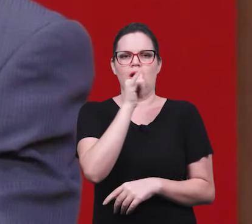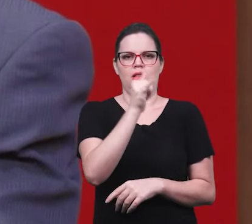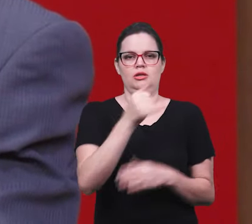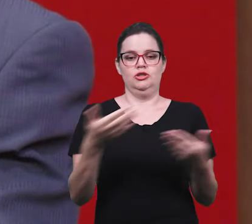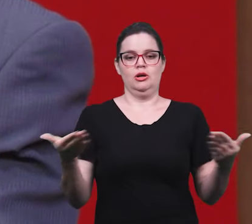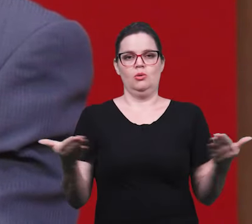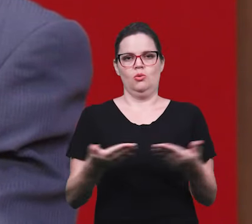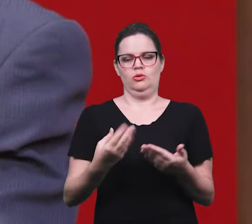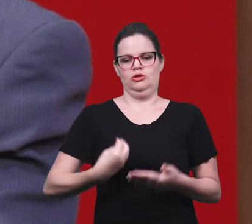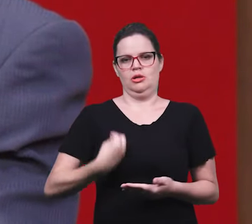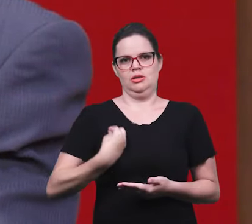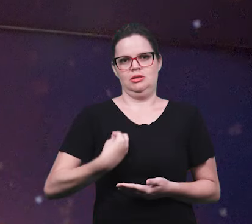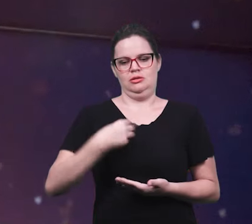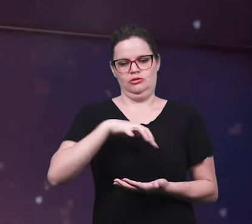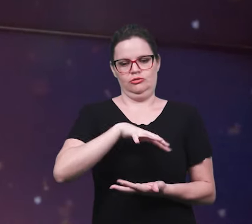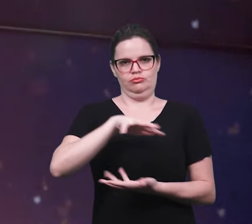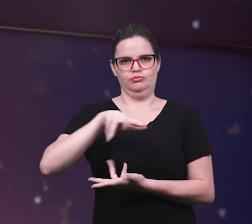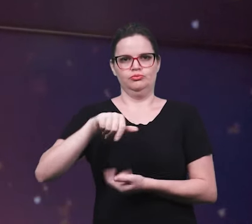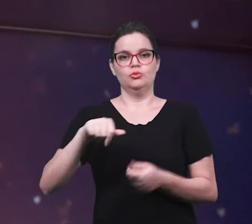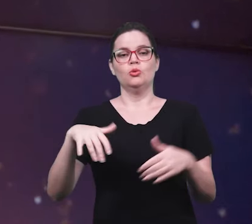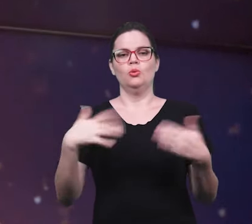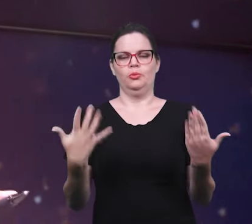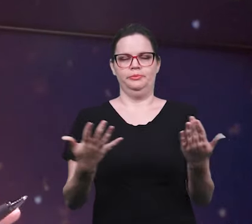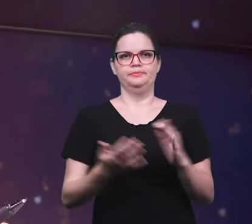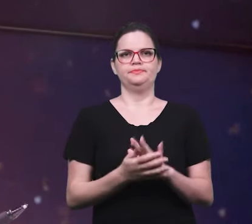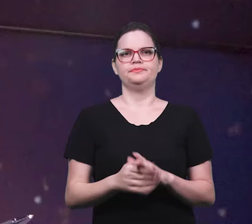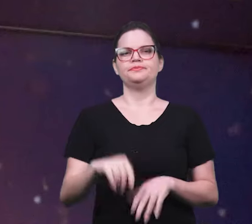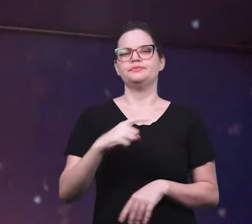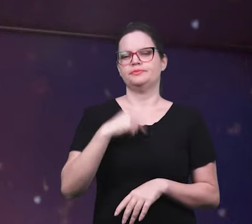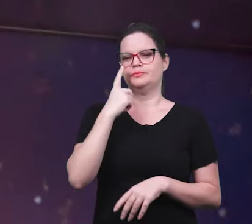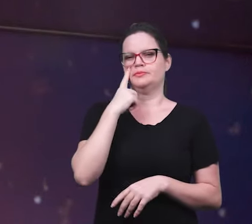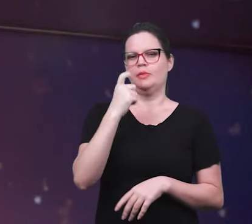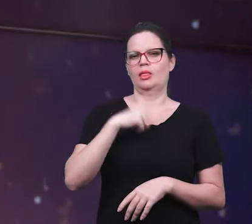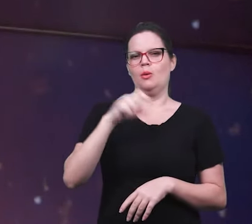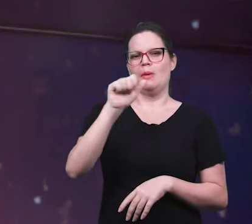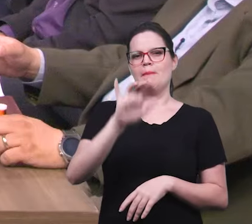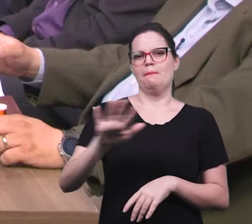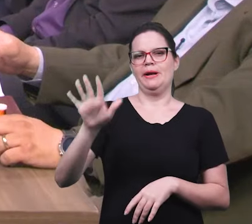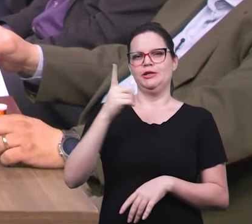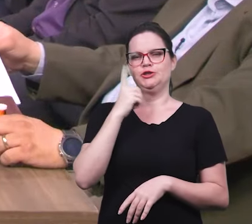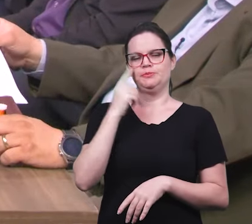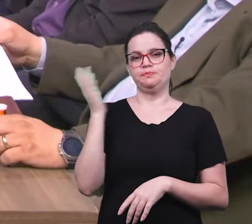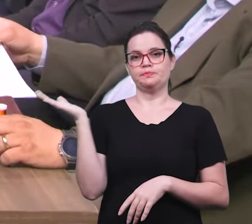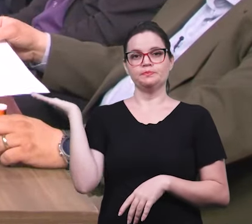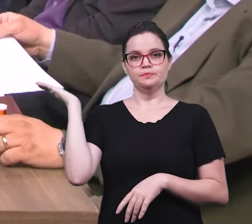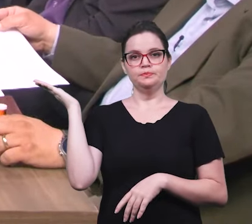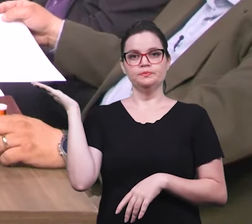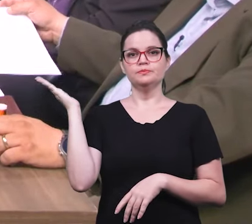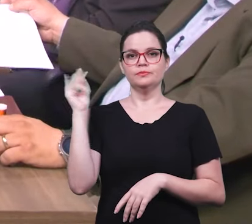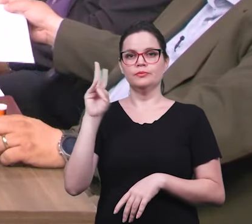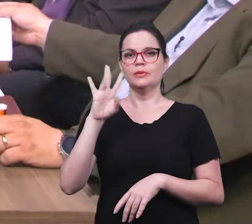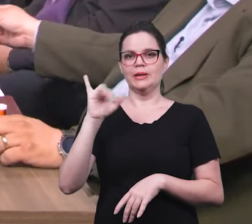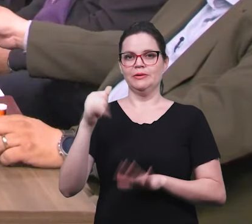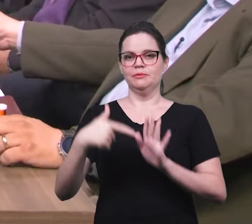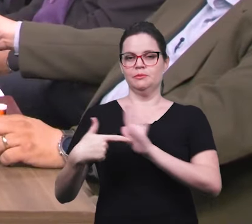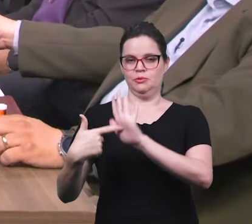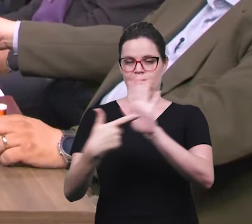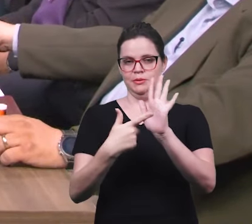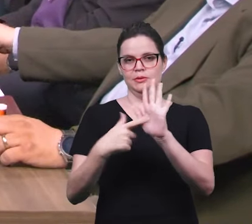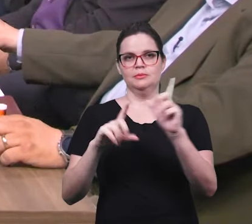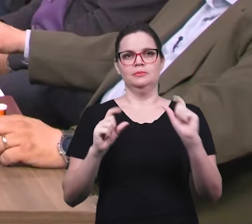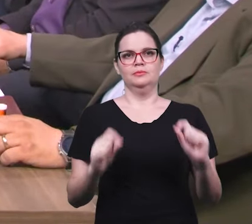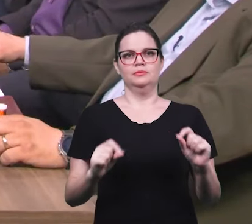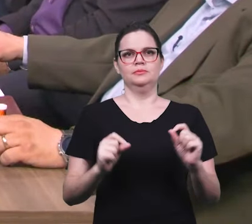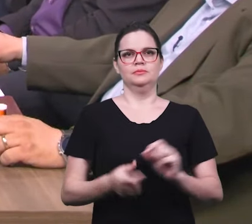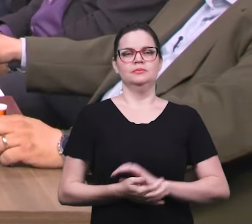nesse universo criador. É interessante, a gente tem uma imagem aqui, que pode ser colocada na tela, para a gente falar